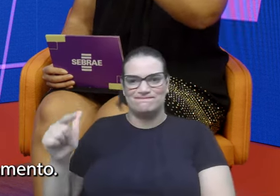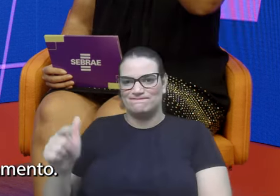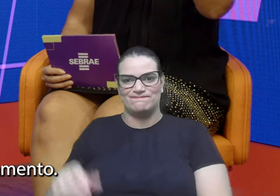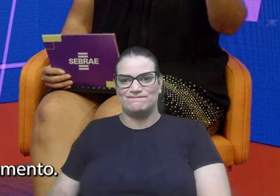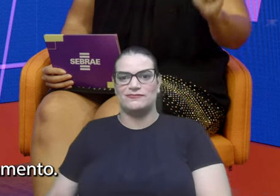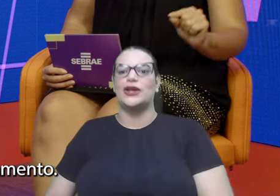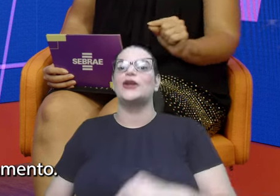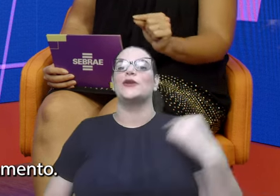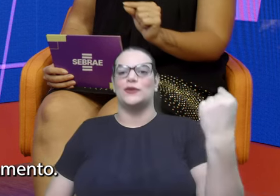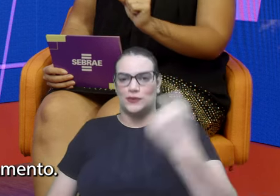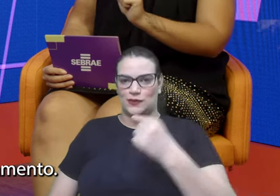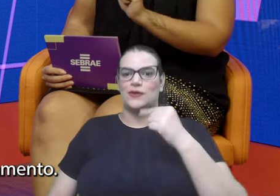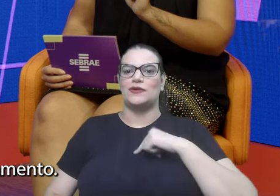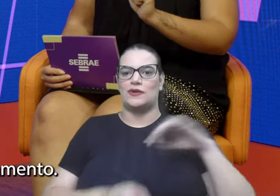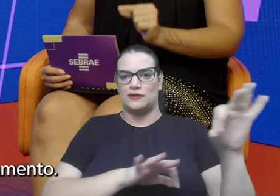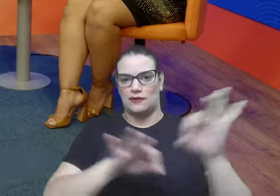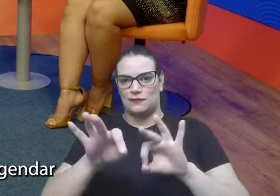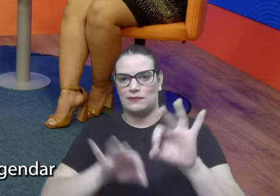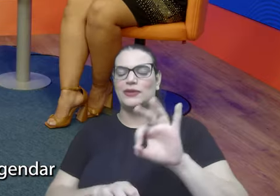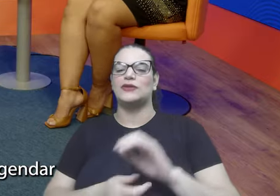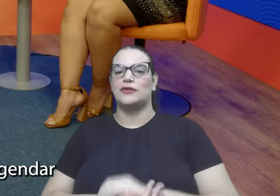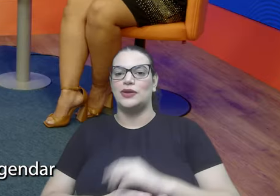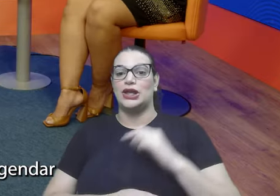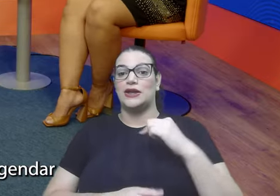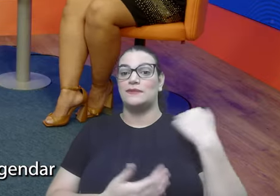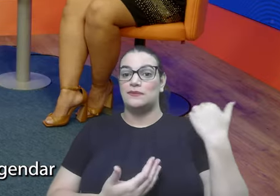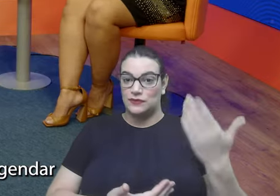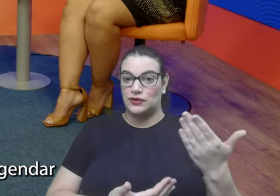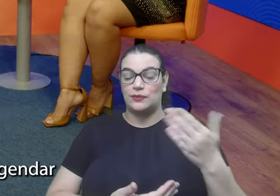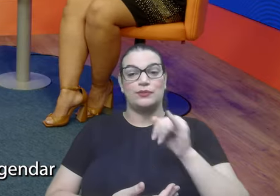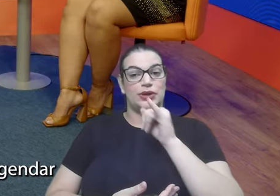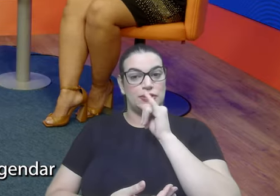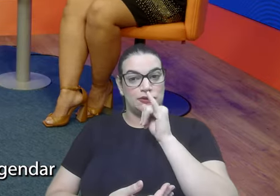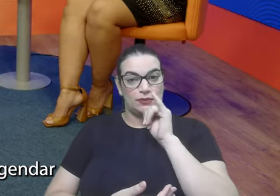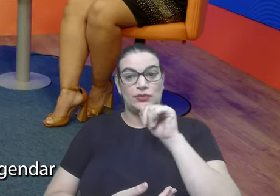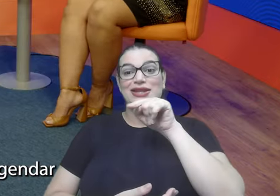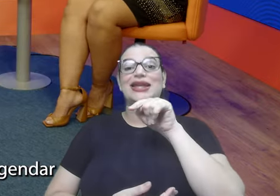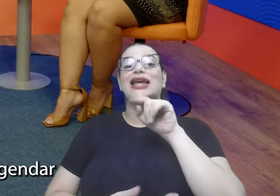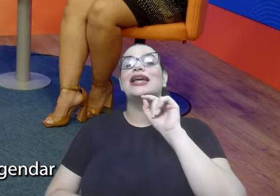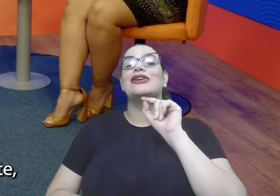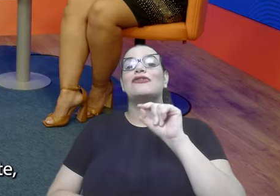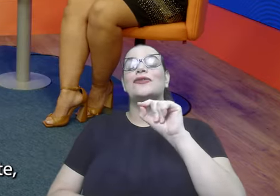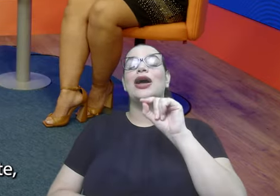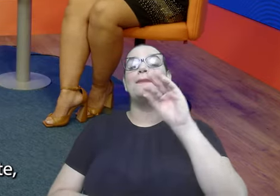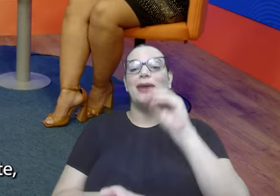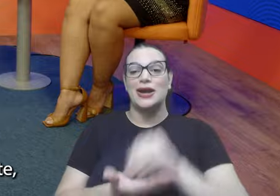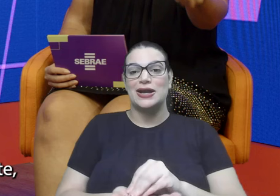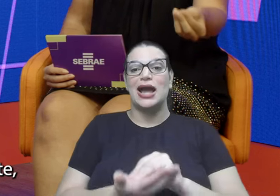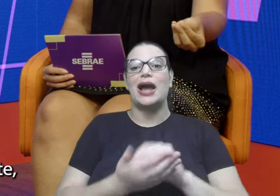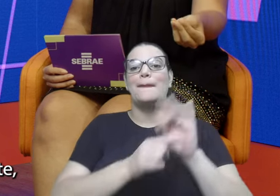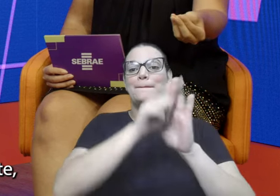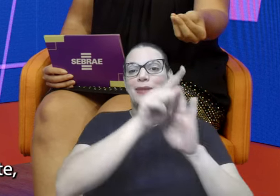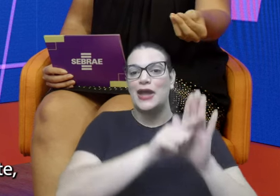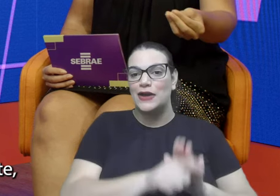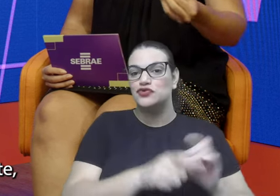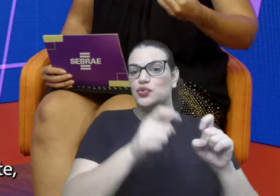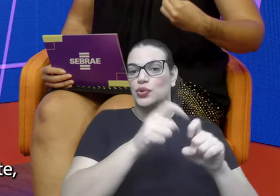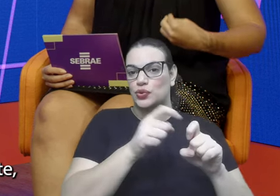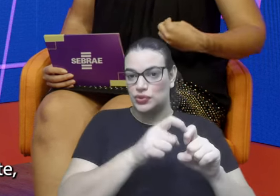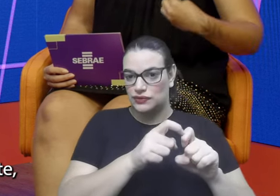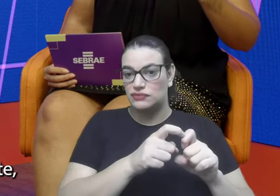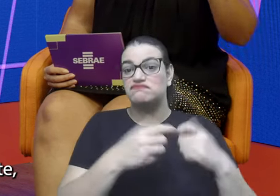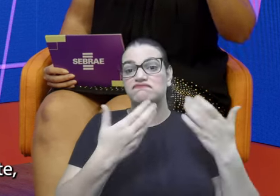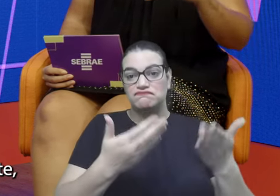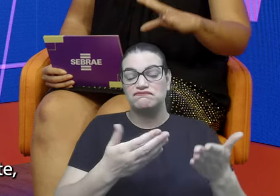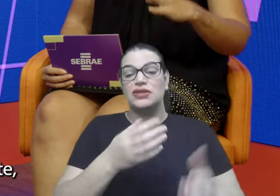essa noção de todo esse planejamento então Eh por exemplo quem vai agendar a consulta das crianças né